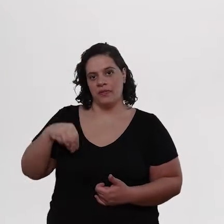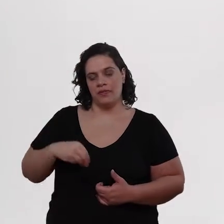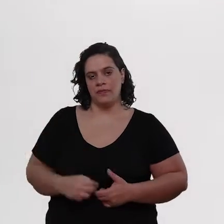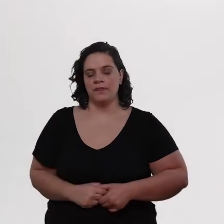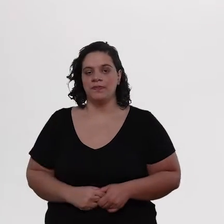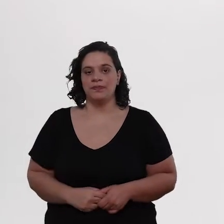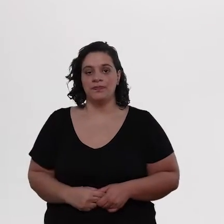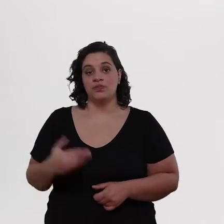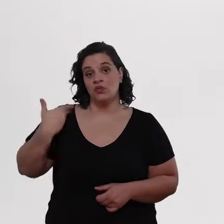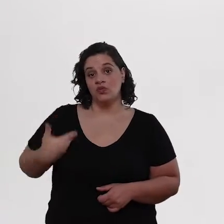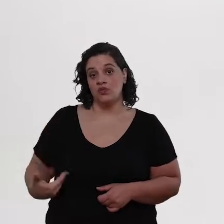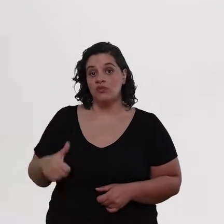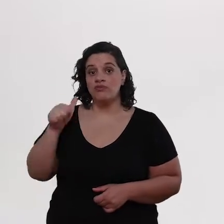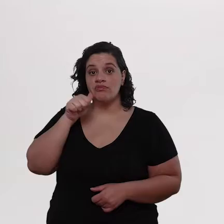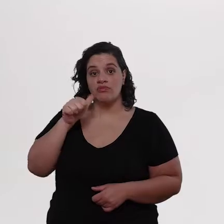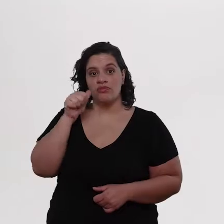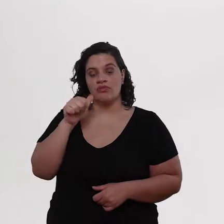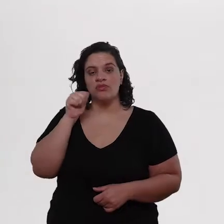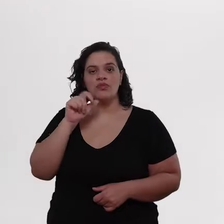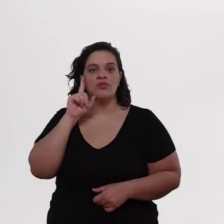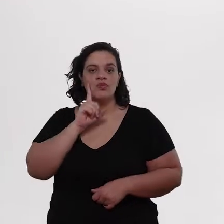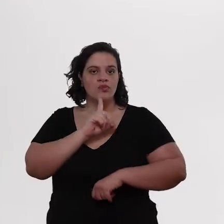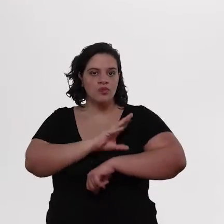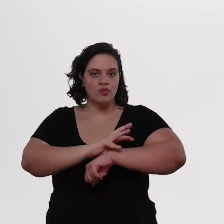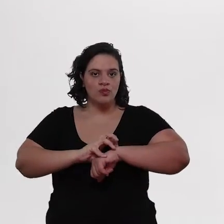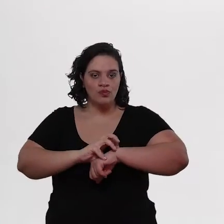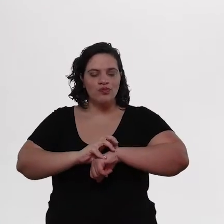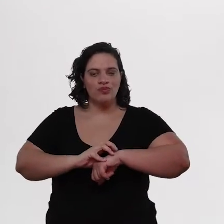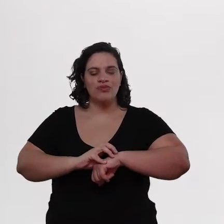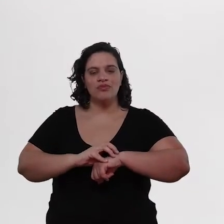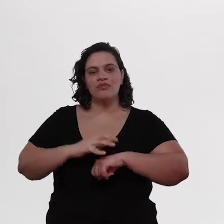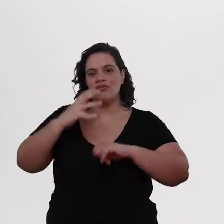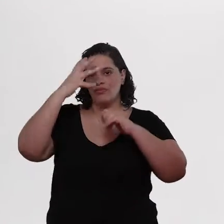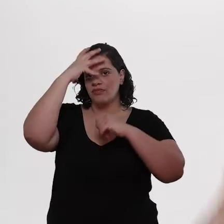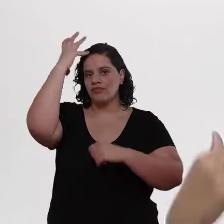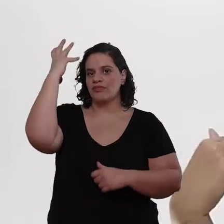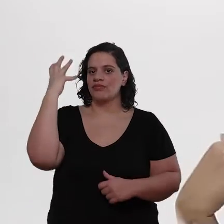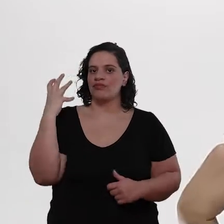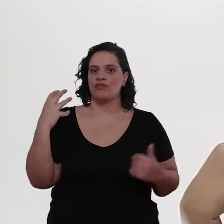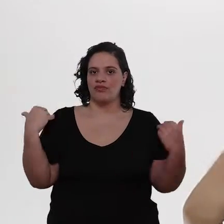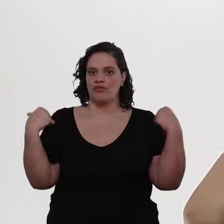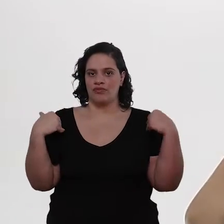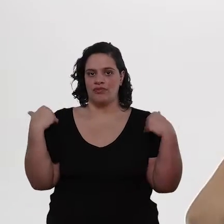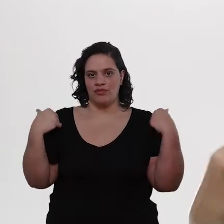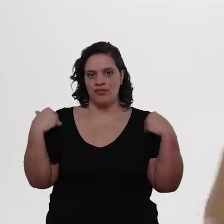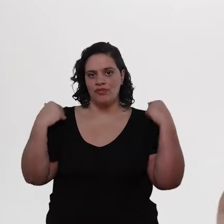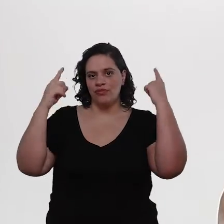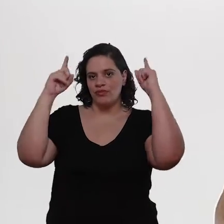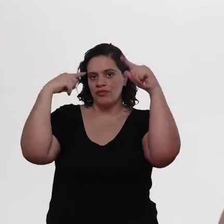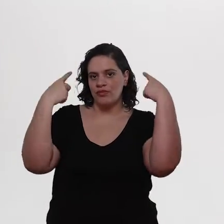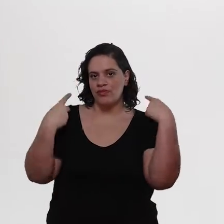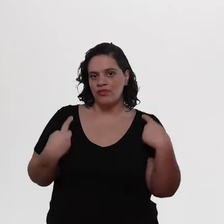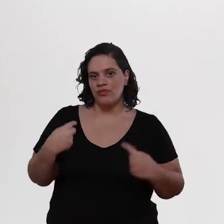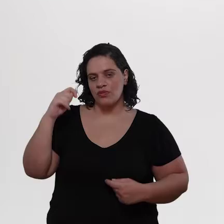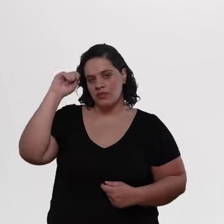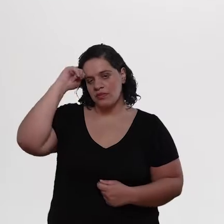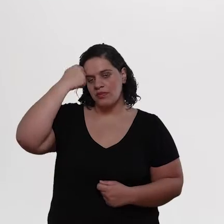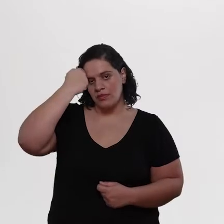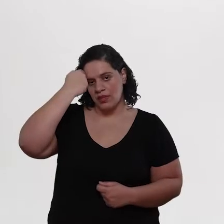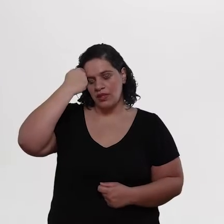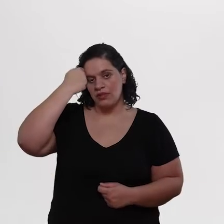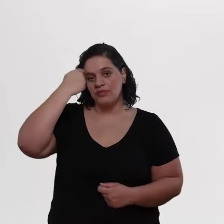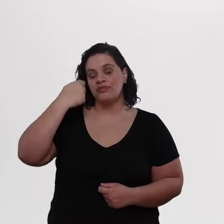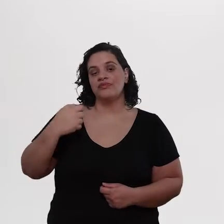Mariana. Eu sou uma mulher com pele morena, cabelos longos na altura até os ombros, cacheados da cor